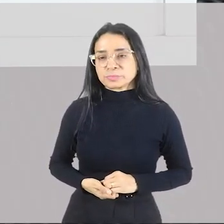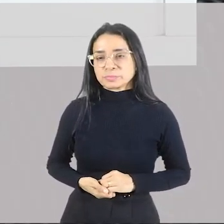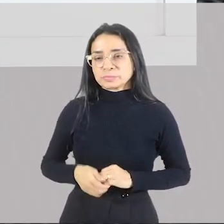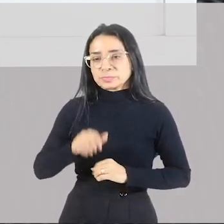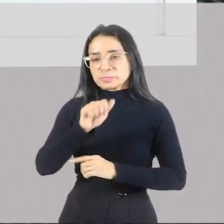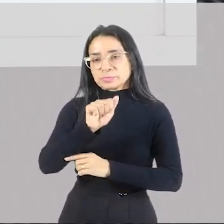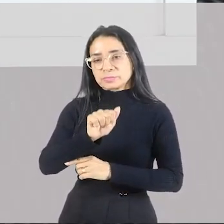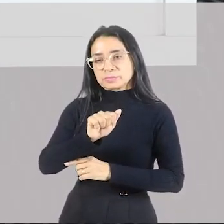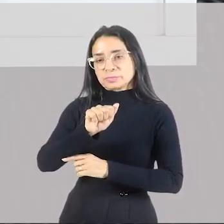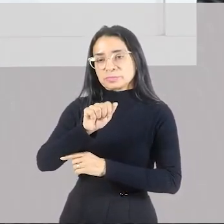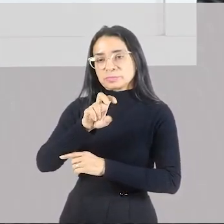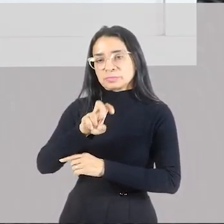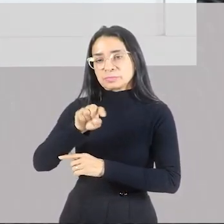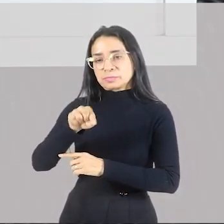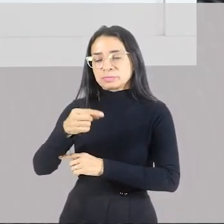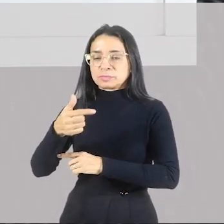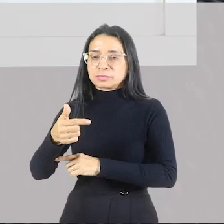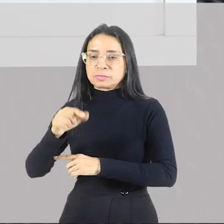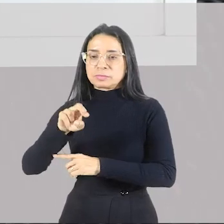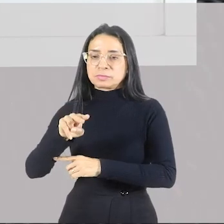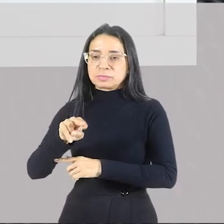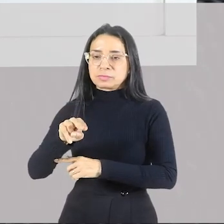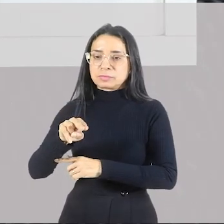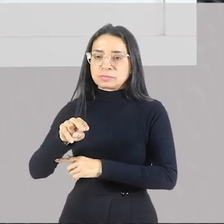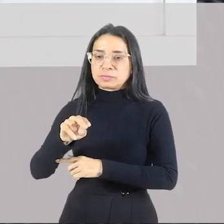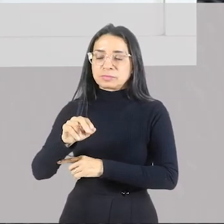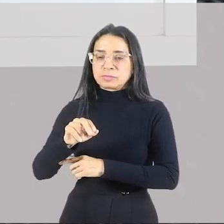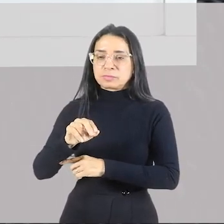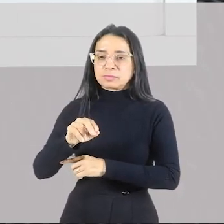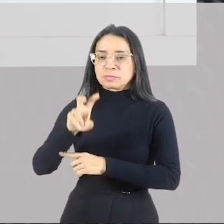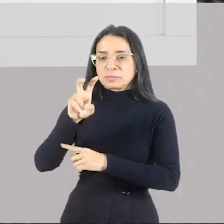igual ao 5 fatorial